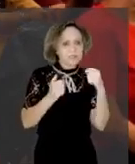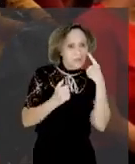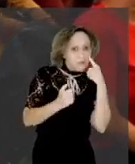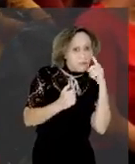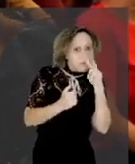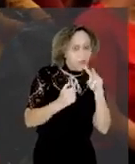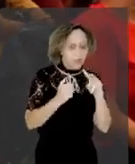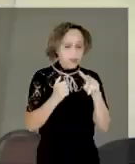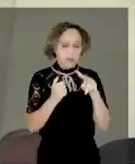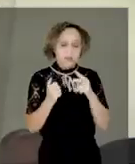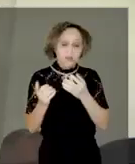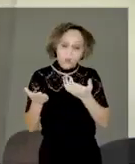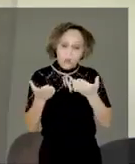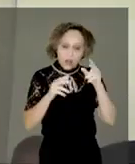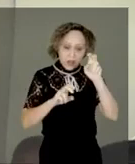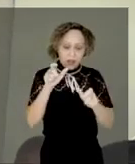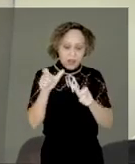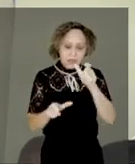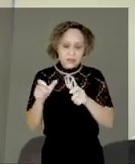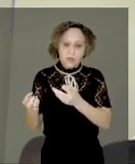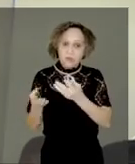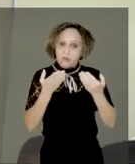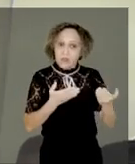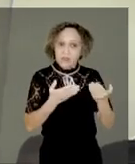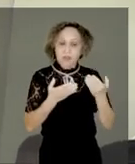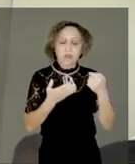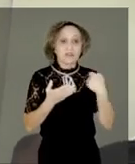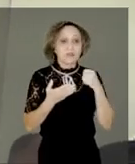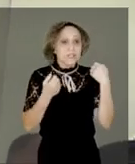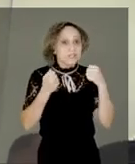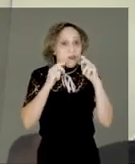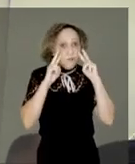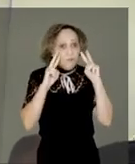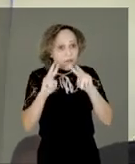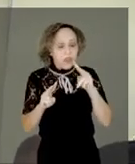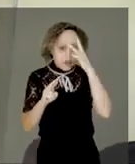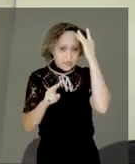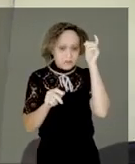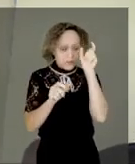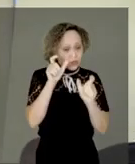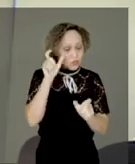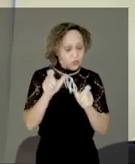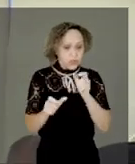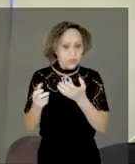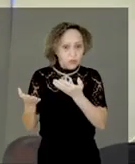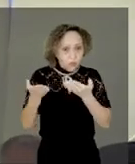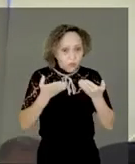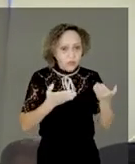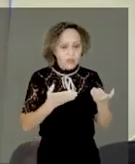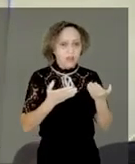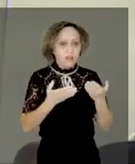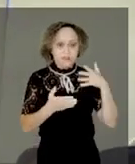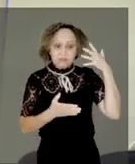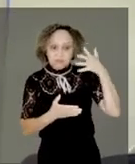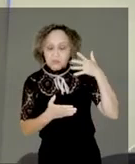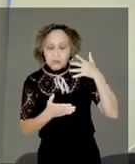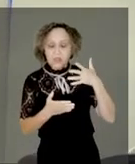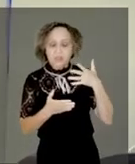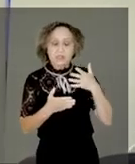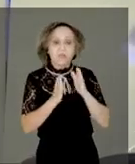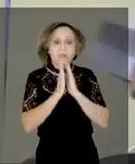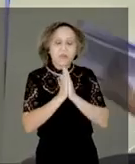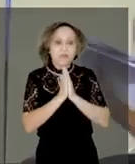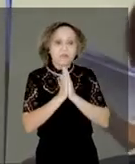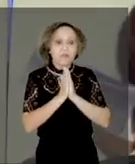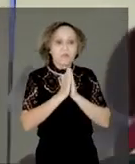livre. Primeiramente, eu quero me apresentar. Meu nome é Moisés Seleges, sou trabalhador na Mercedes-Benz,